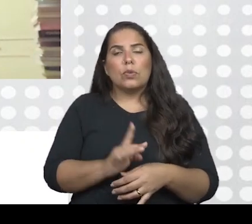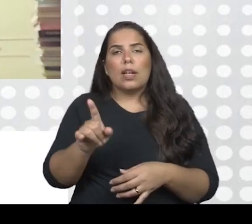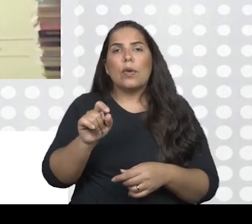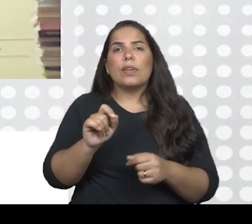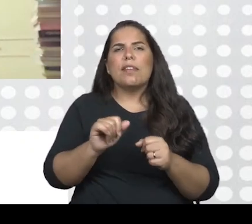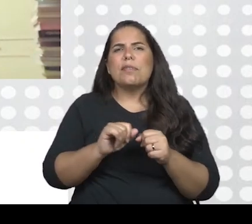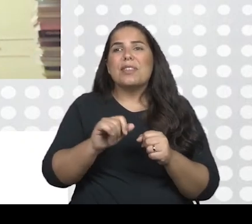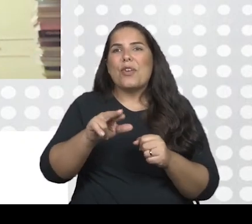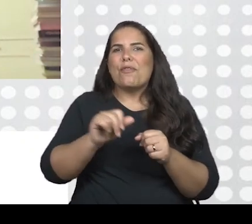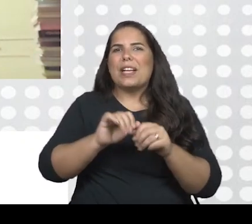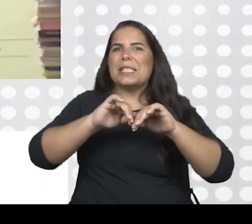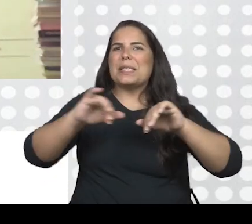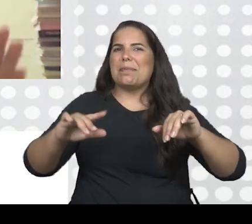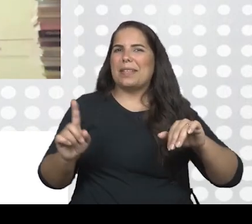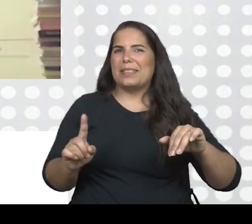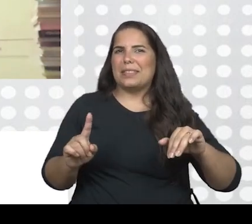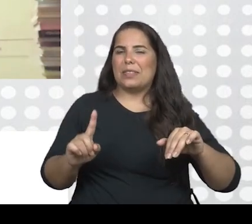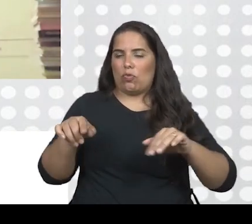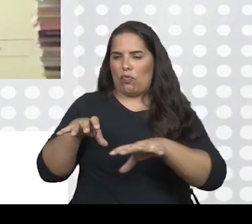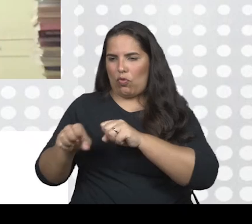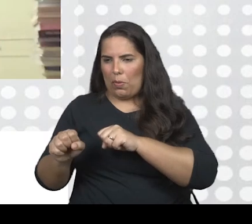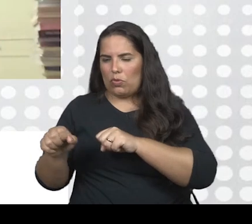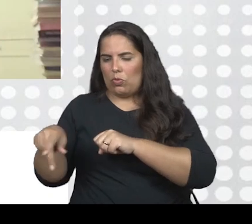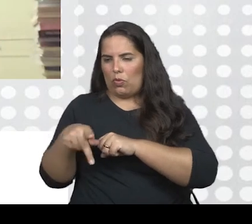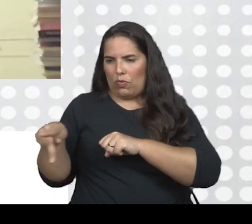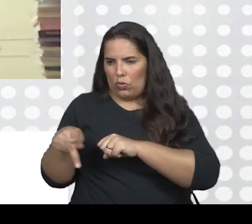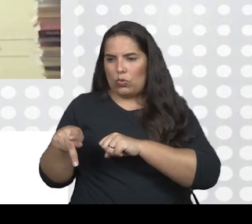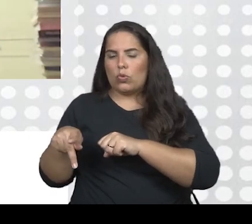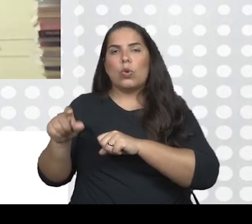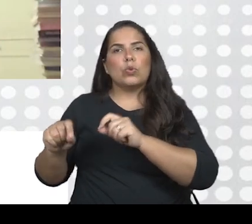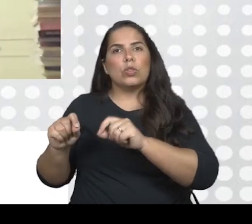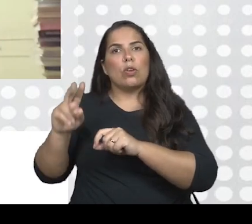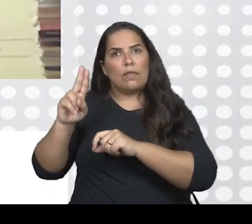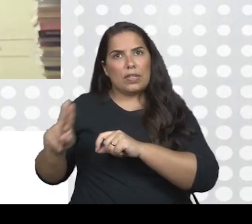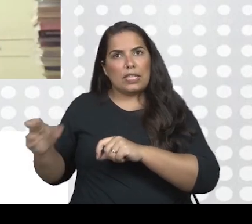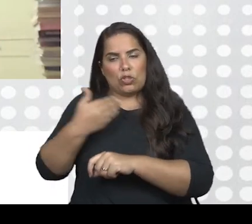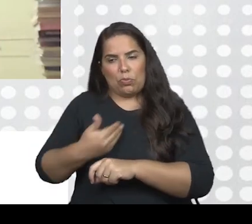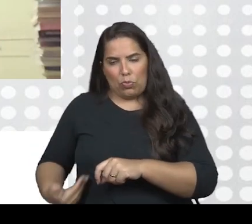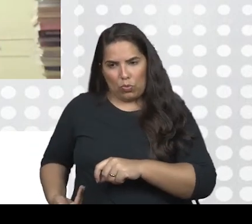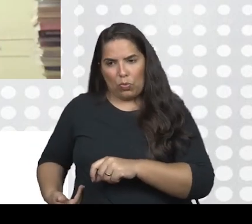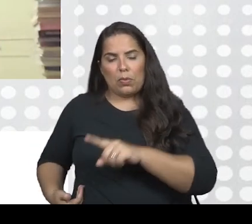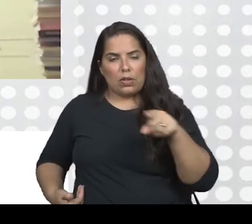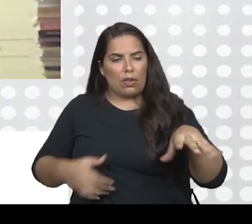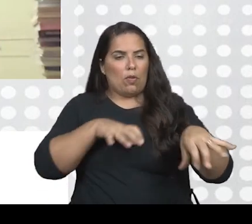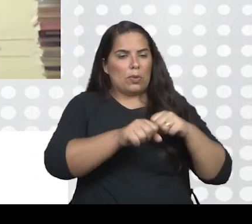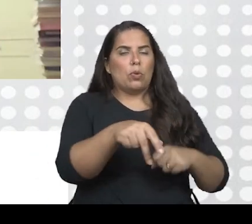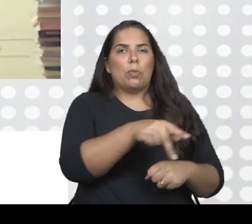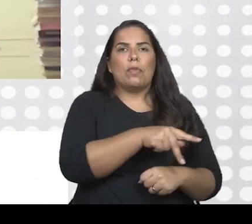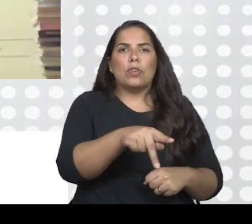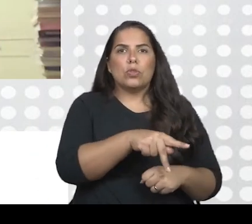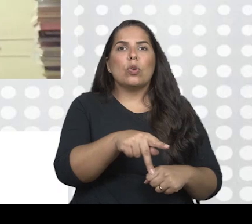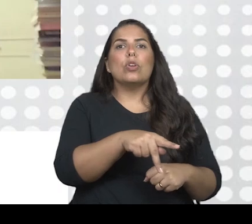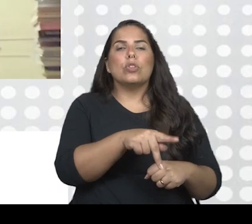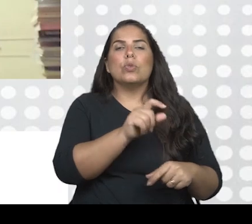não faz essa separação entre a formação de professores formados nas universidades públicas e a formação de